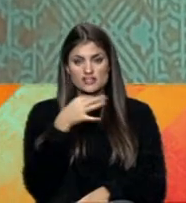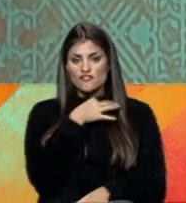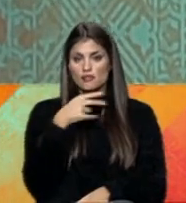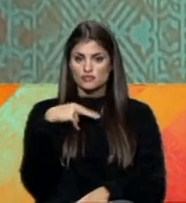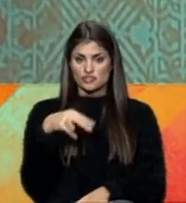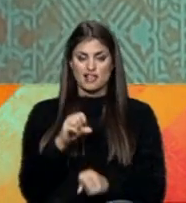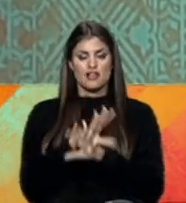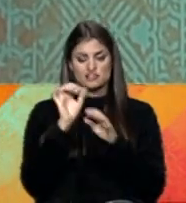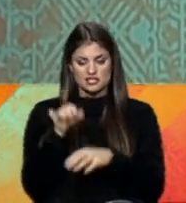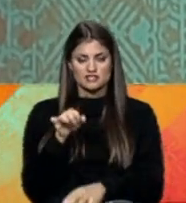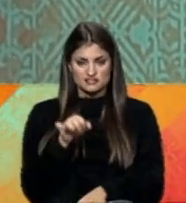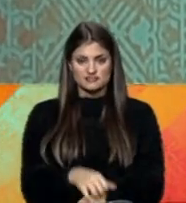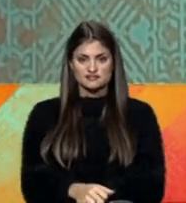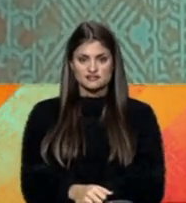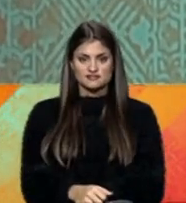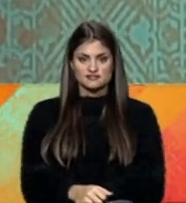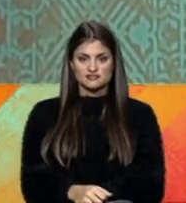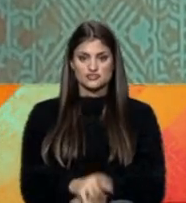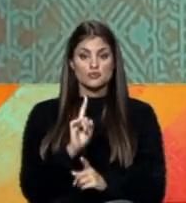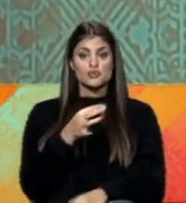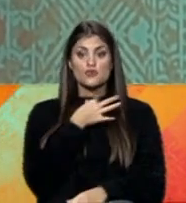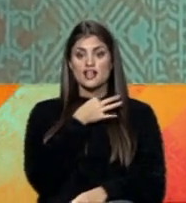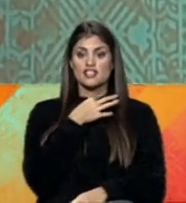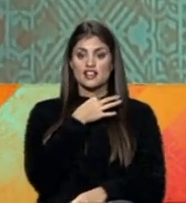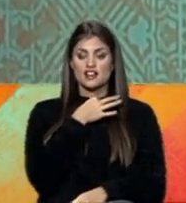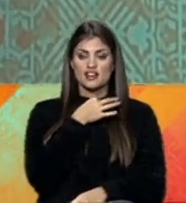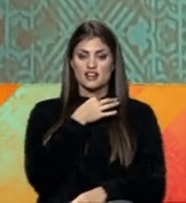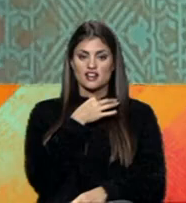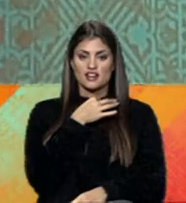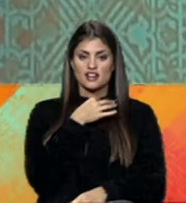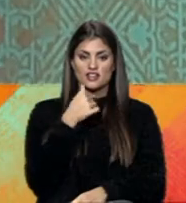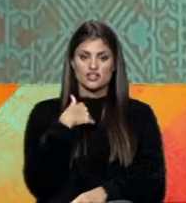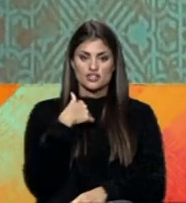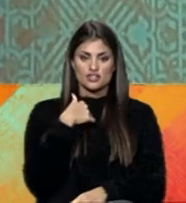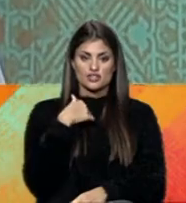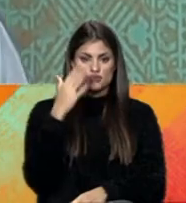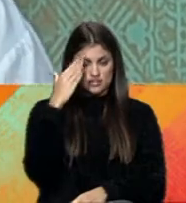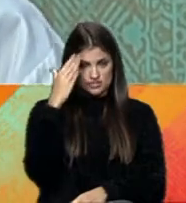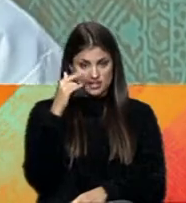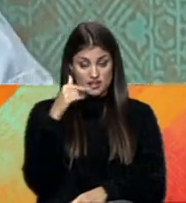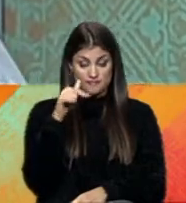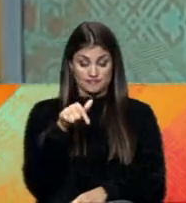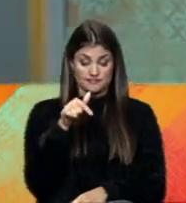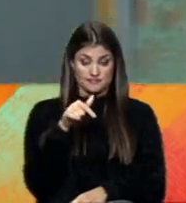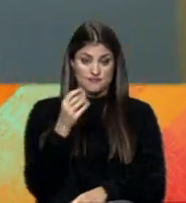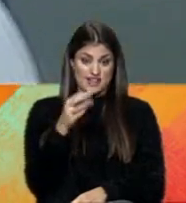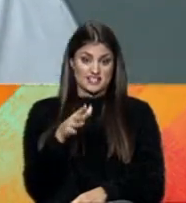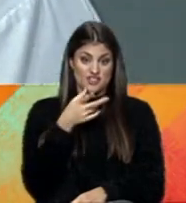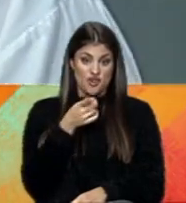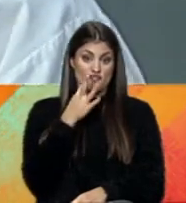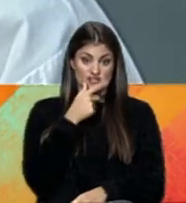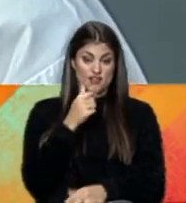disse, claro. E começou a cantar. Eu achei aquilo belíssimo. Uma criança de 9 anos, eu achei uma delícia. É tão